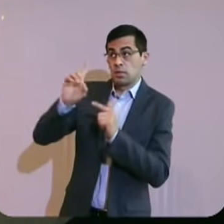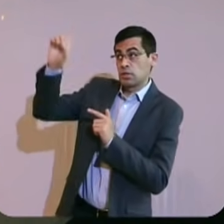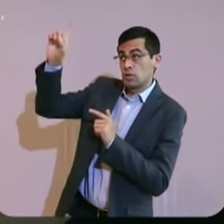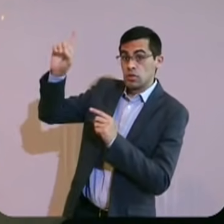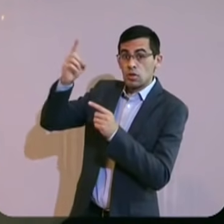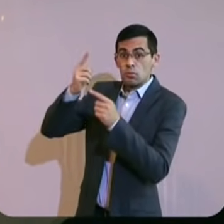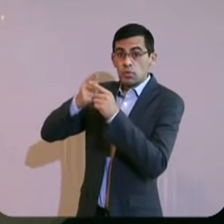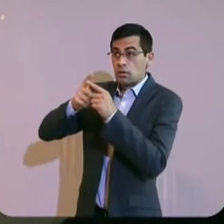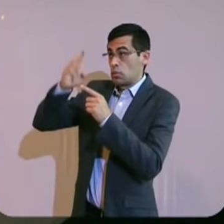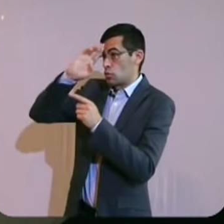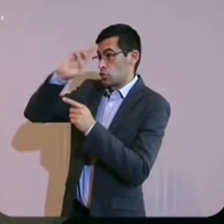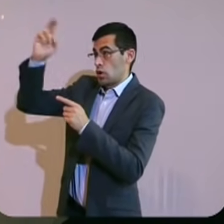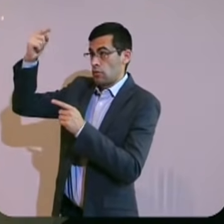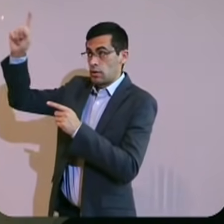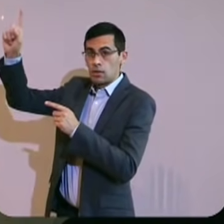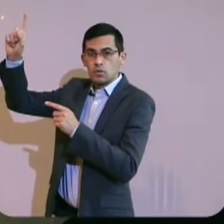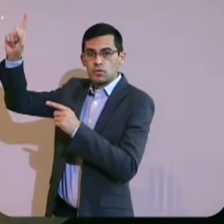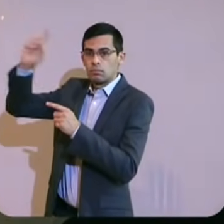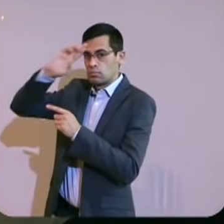meu patrão é Deus.